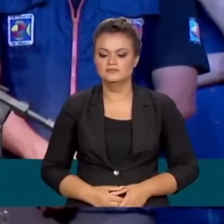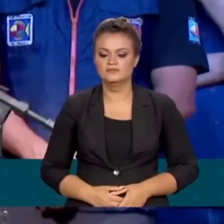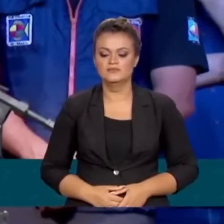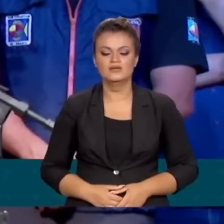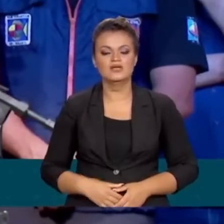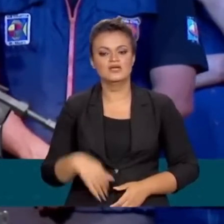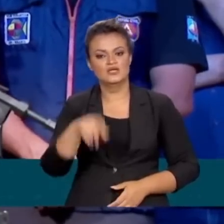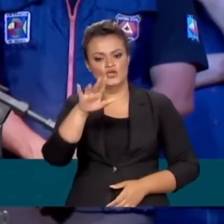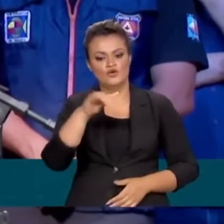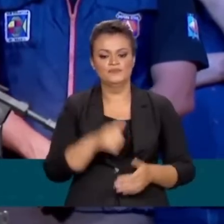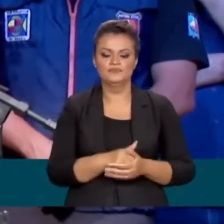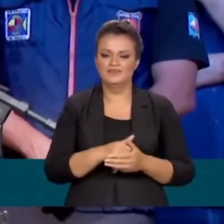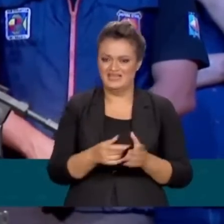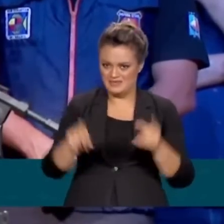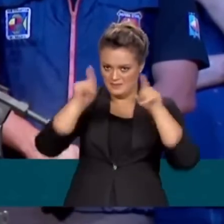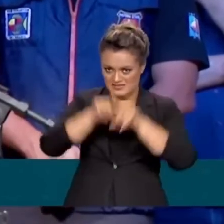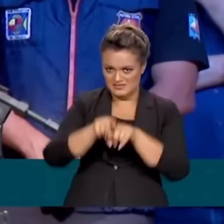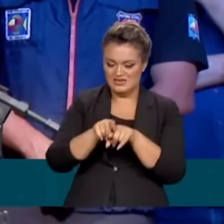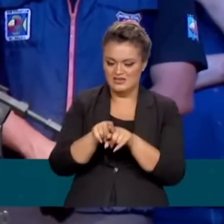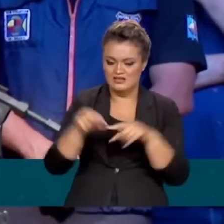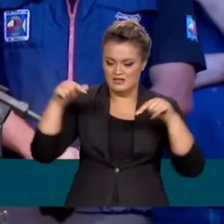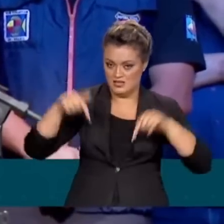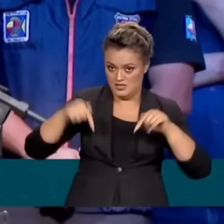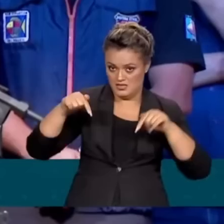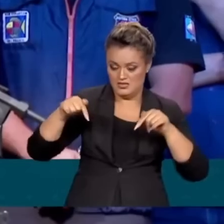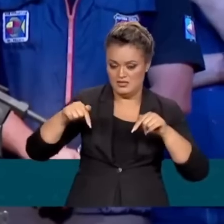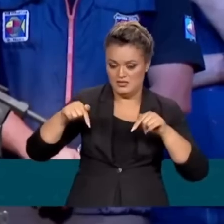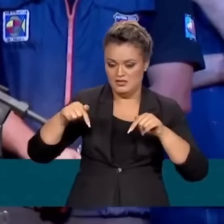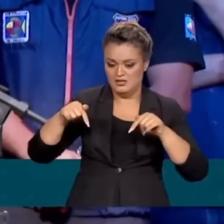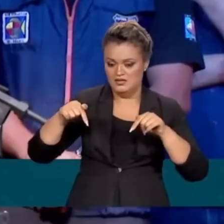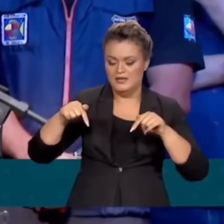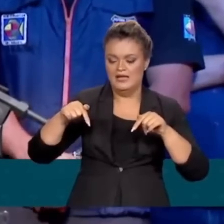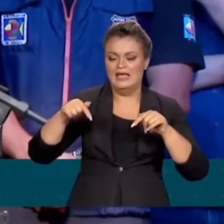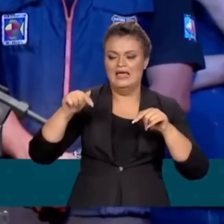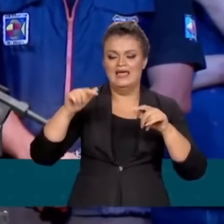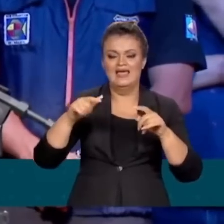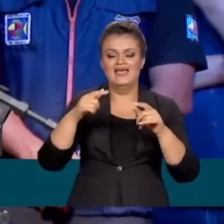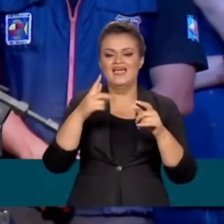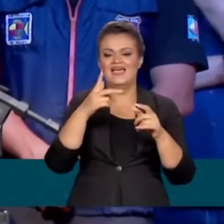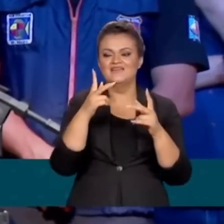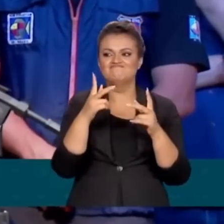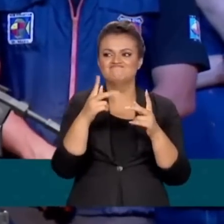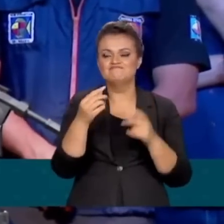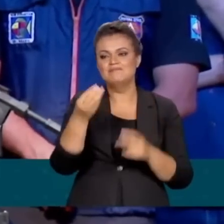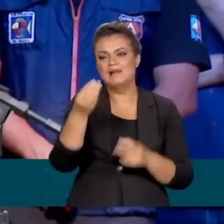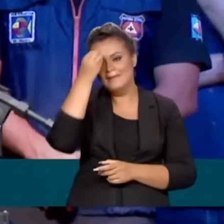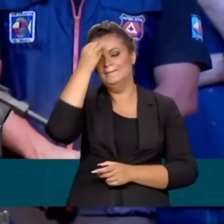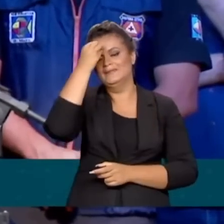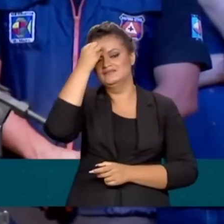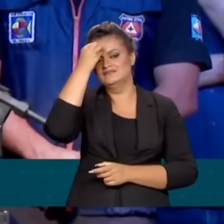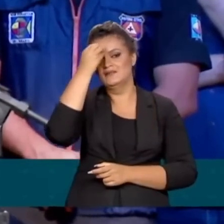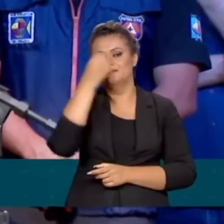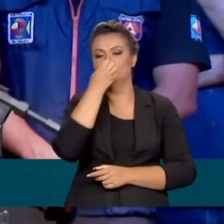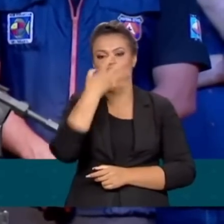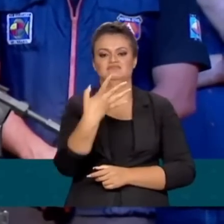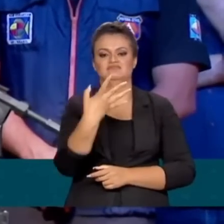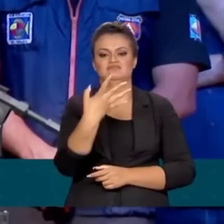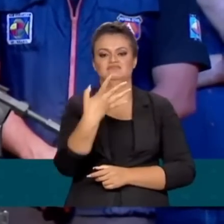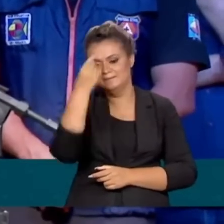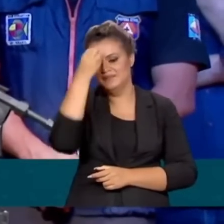eu eu acho que essa parceria que nós estamos fazendo aqui é uma uma fotografia boa para o nosso país